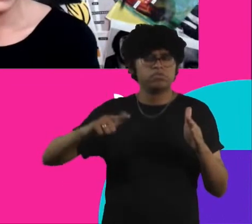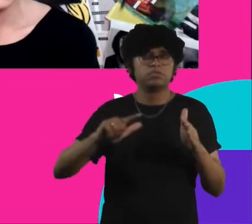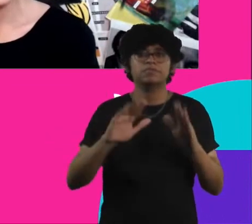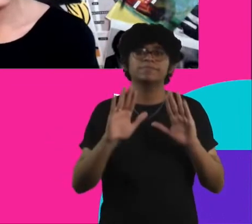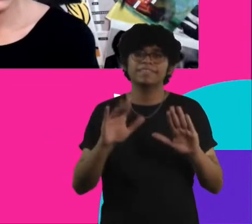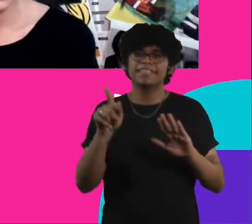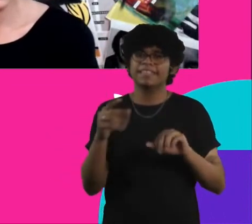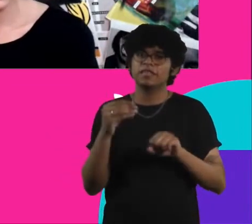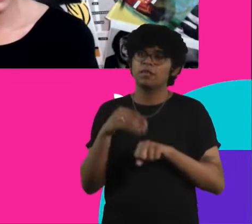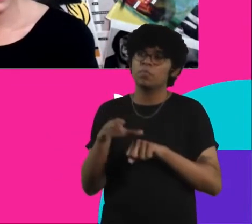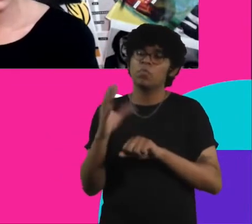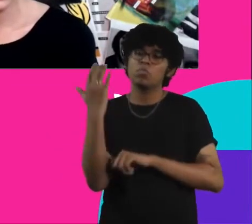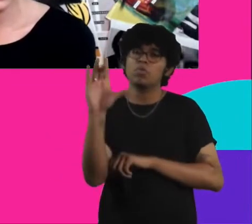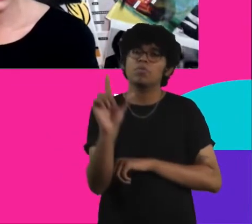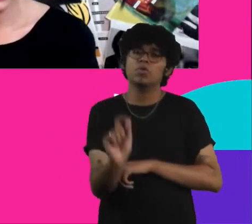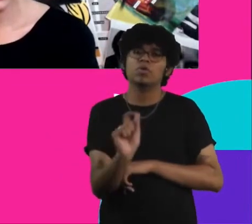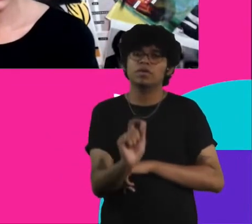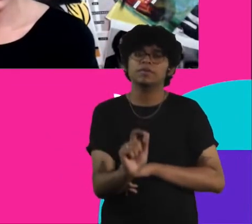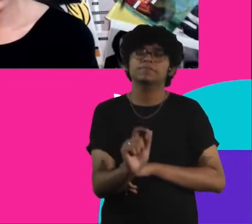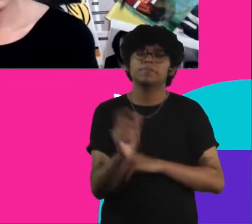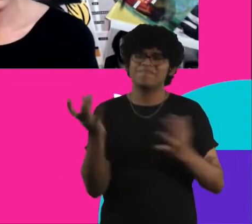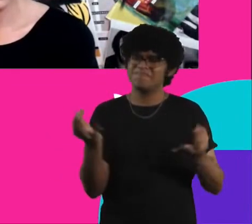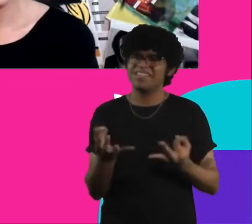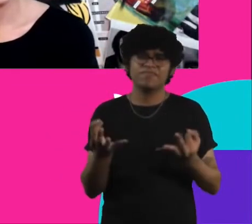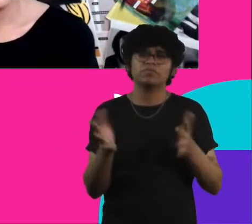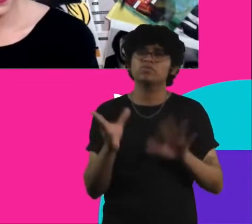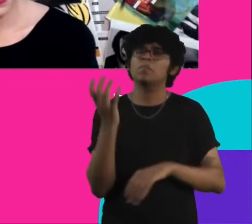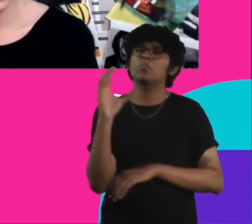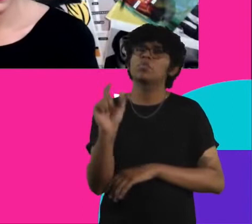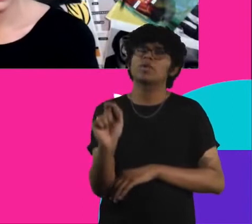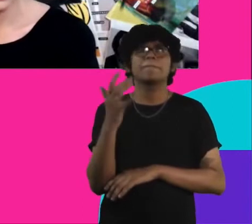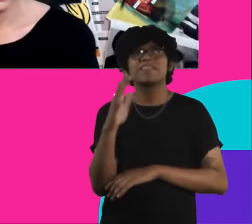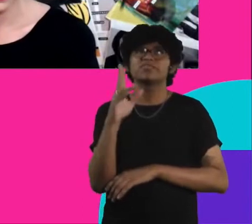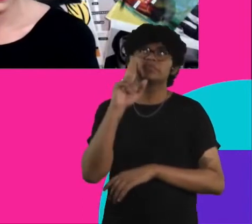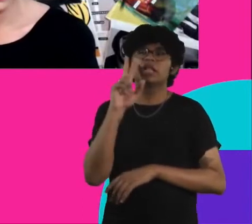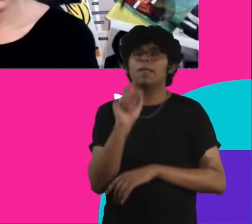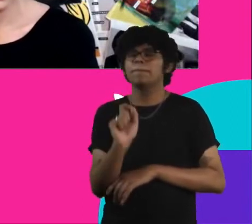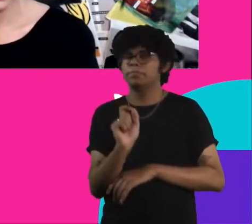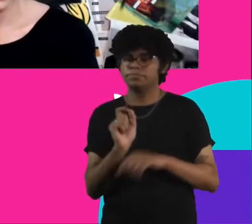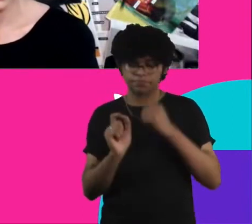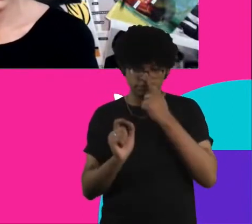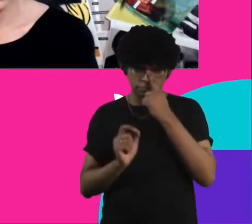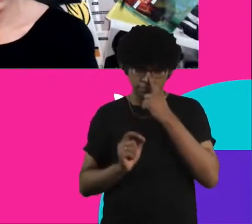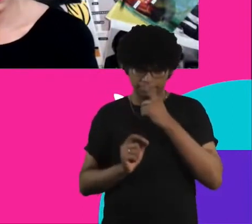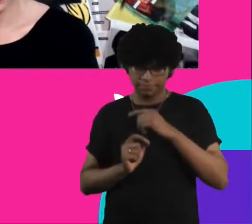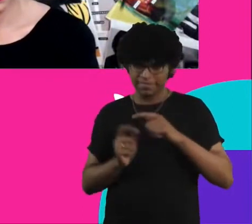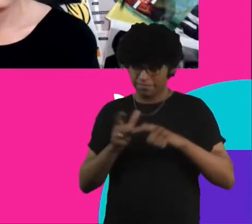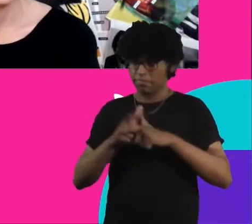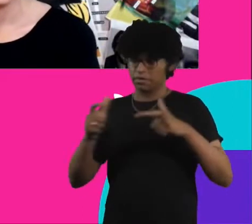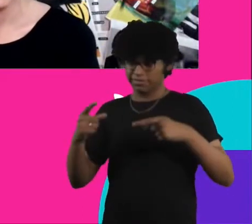uma relação que eu achei sensacional, Camila. Ele disse mais ou menos assim, deixa eu tentar me lembrar. Muitas vezes a